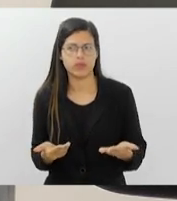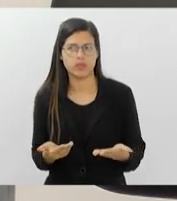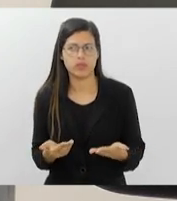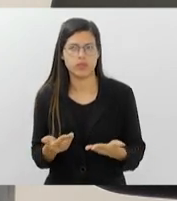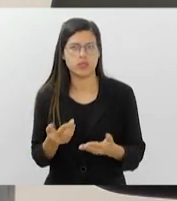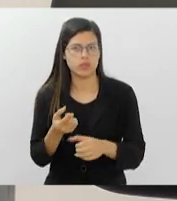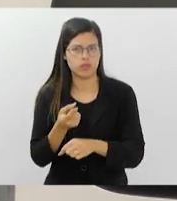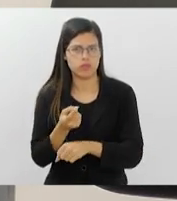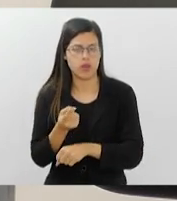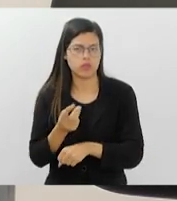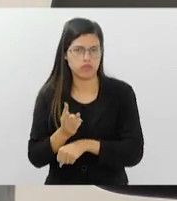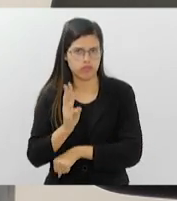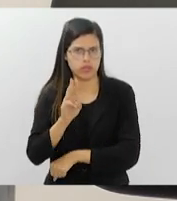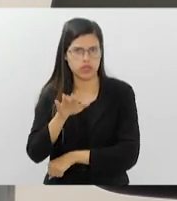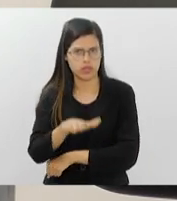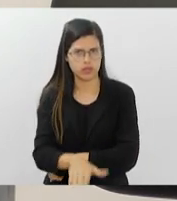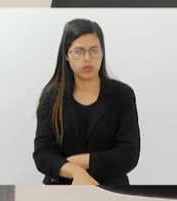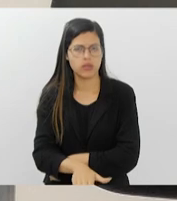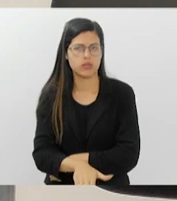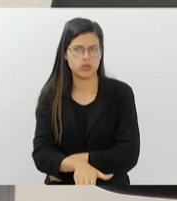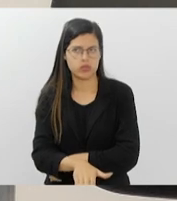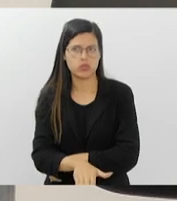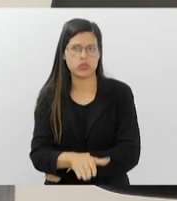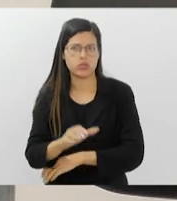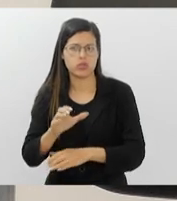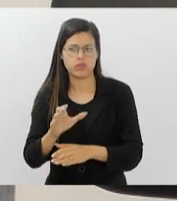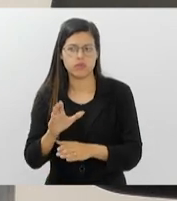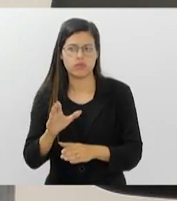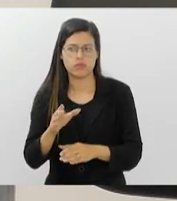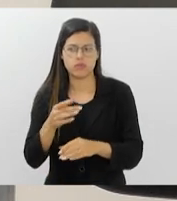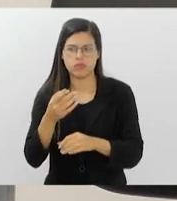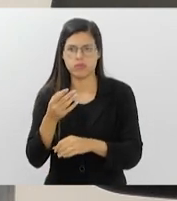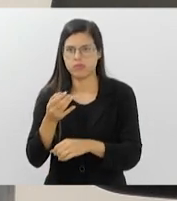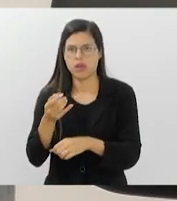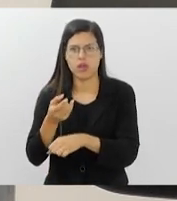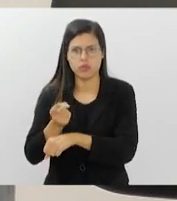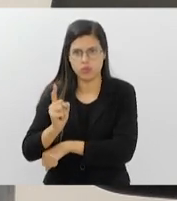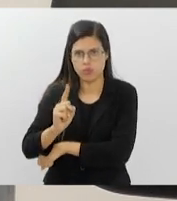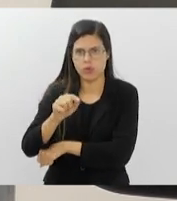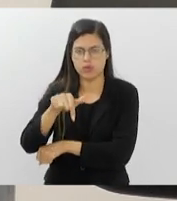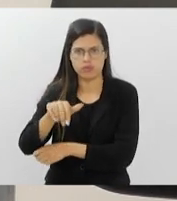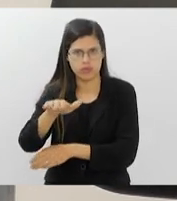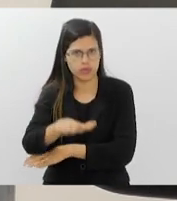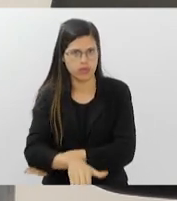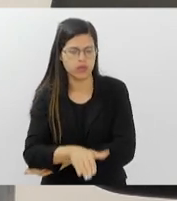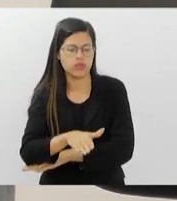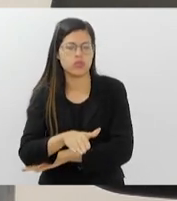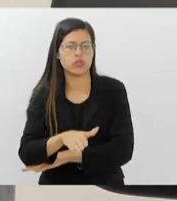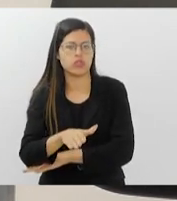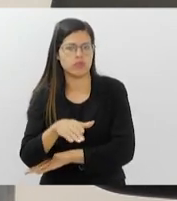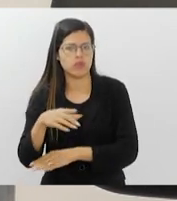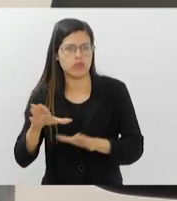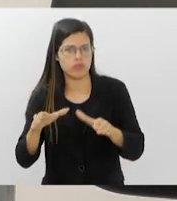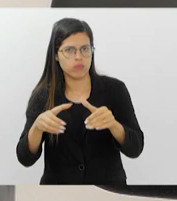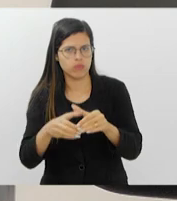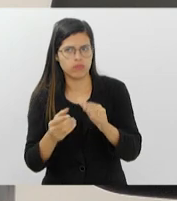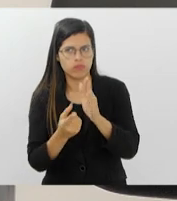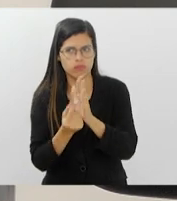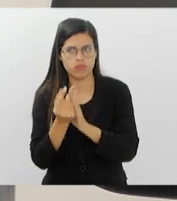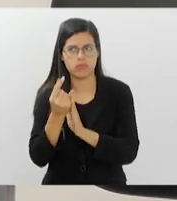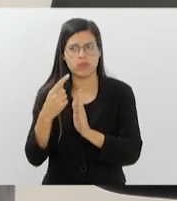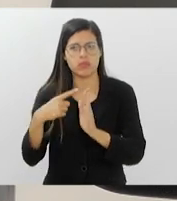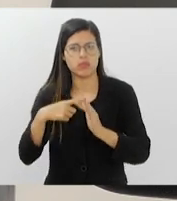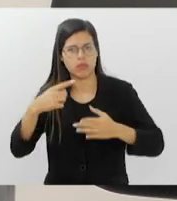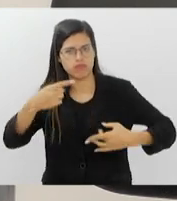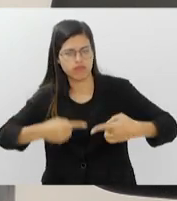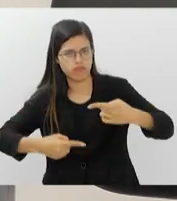hor na comissão de orçamento vai ser aprovado a proposta tanto do PPA quanto da